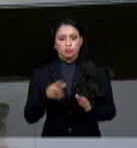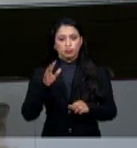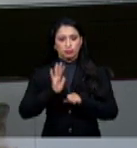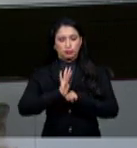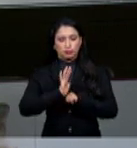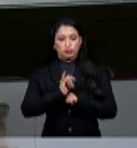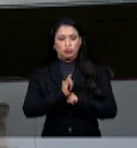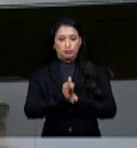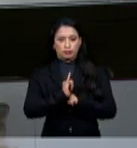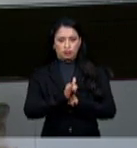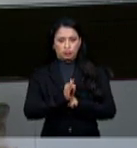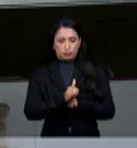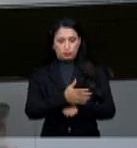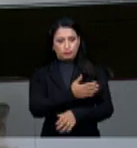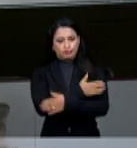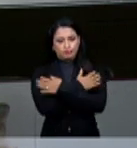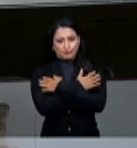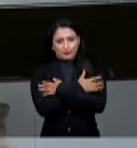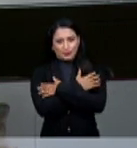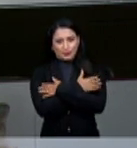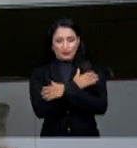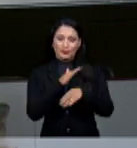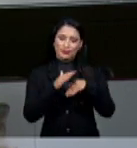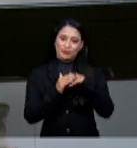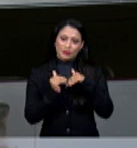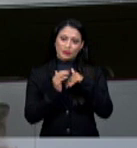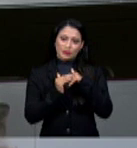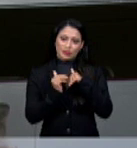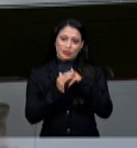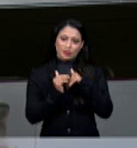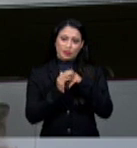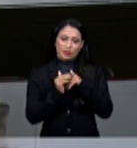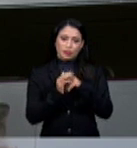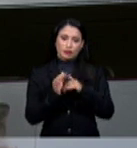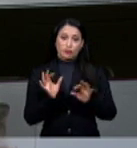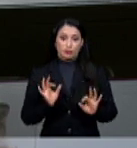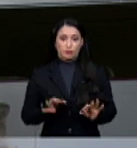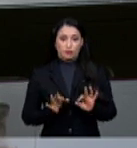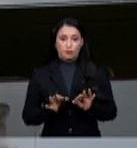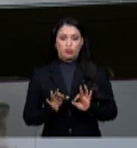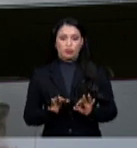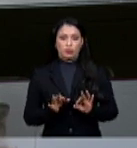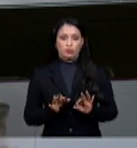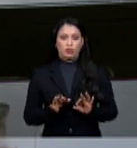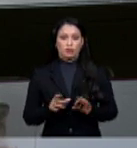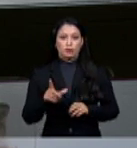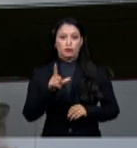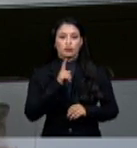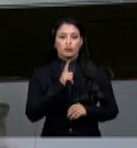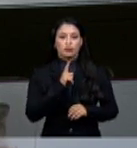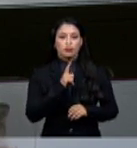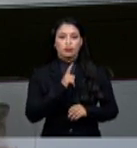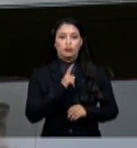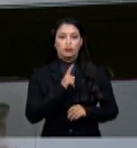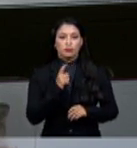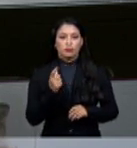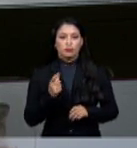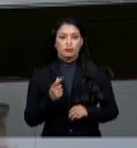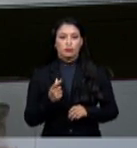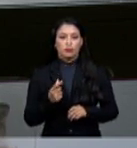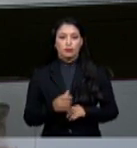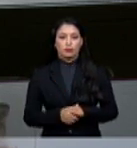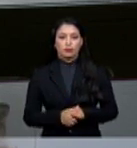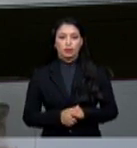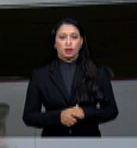camisa branca. Um abraço muito afetuoso e a certeza de que teremos muitas